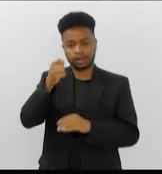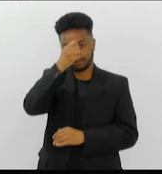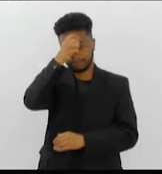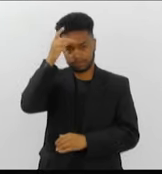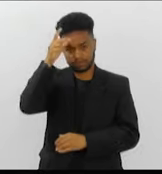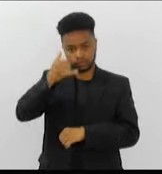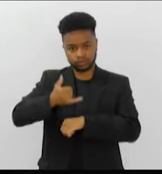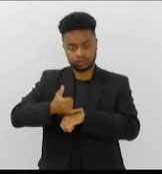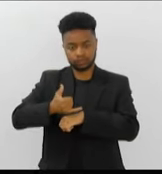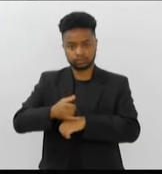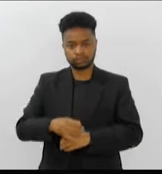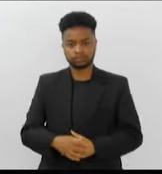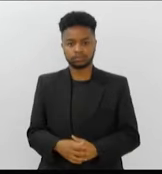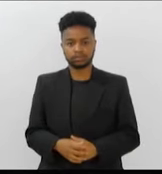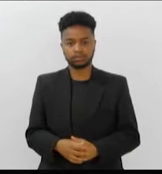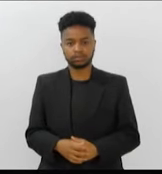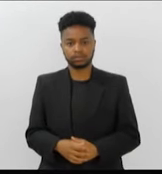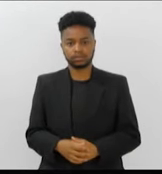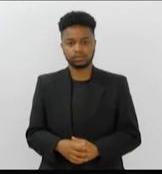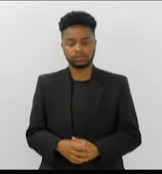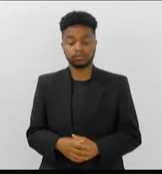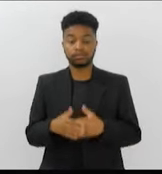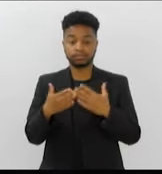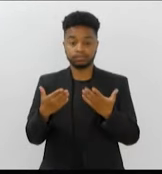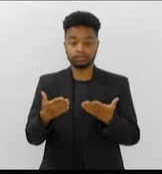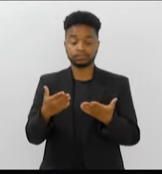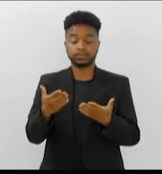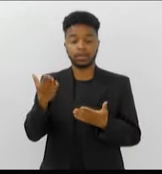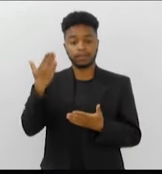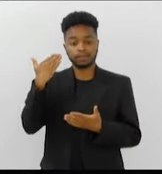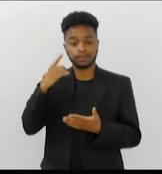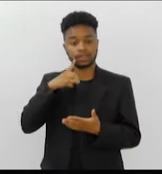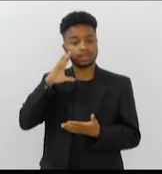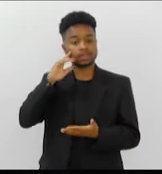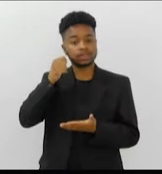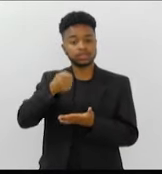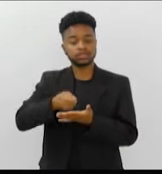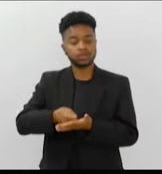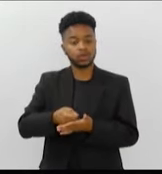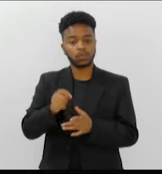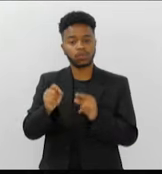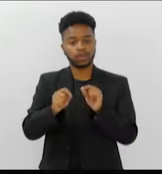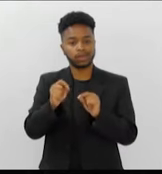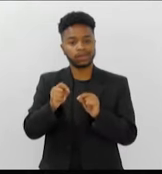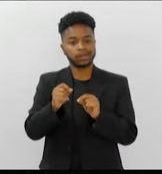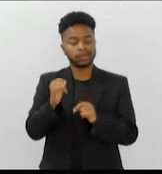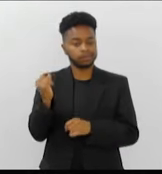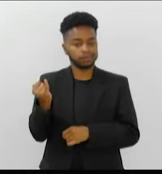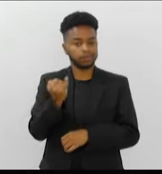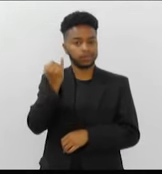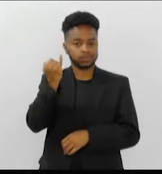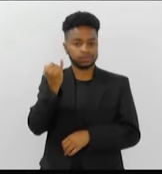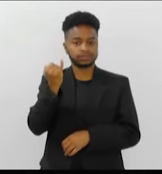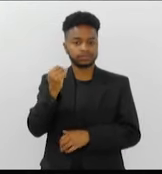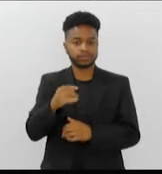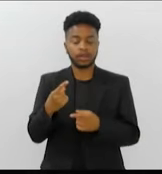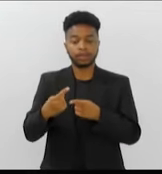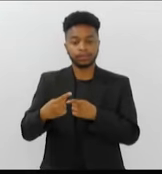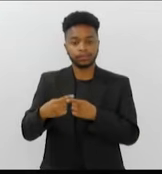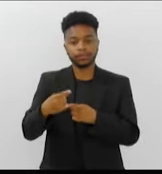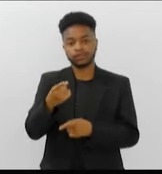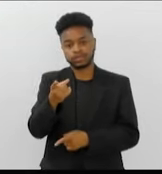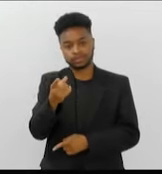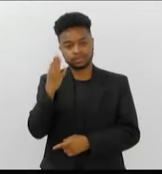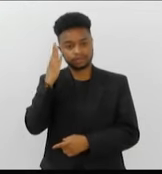Volta Redonda. E a decisão, à época, foi absolutamente oportuna, porque sabe bem,